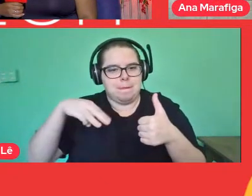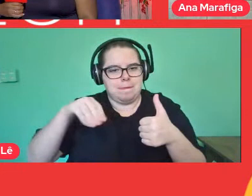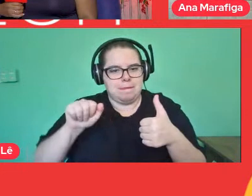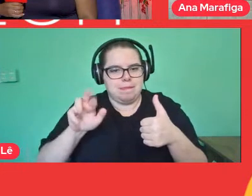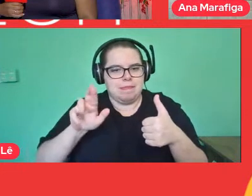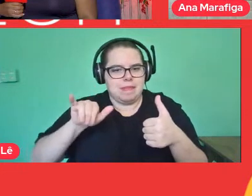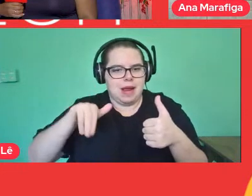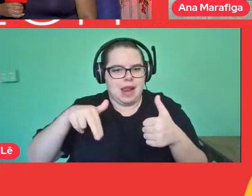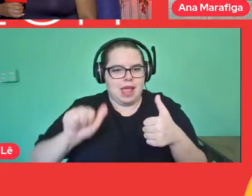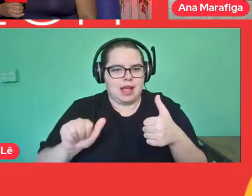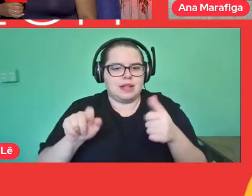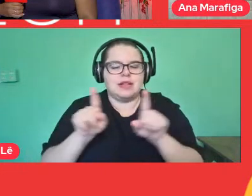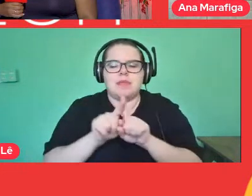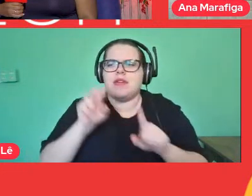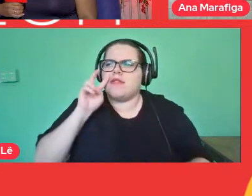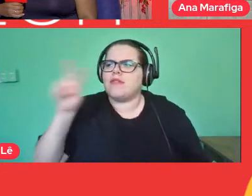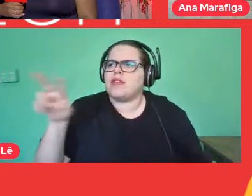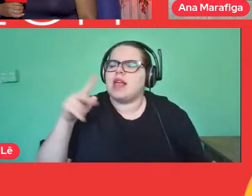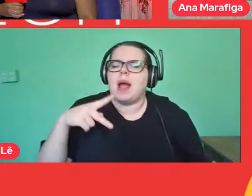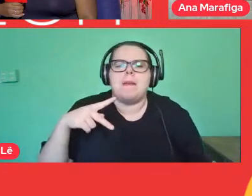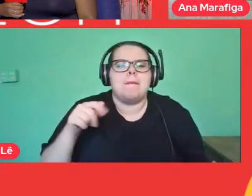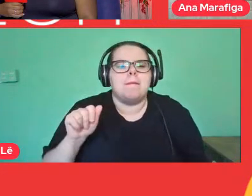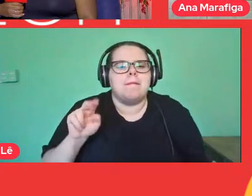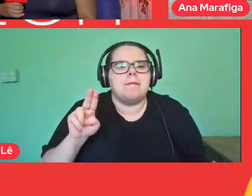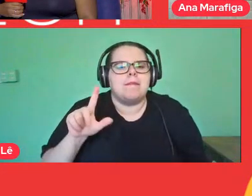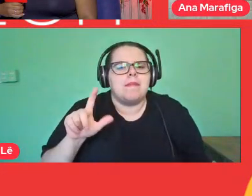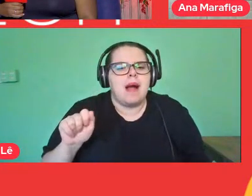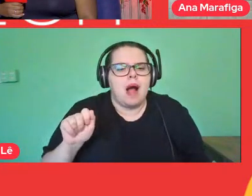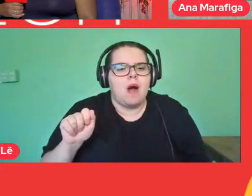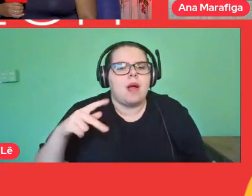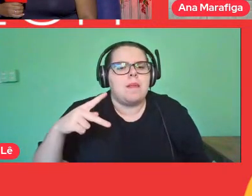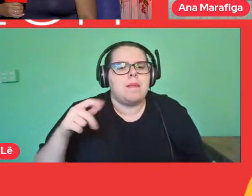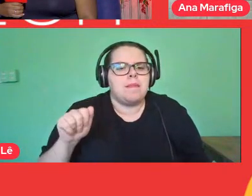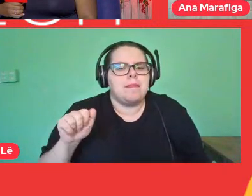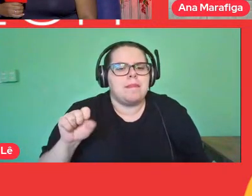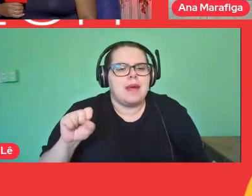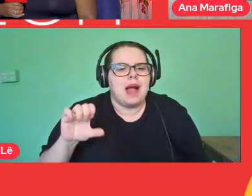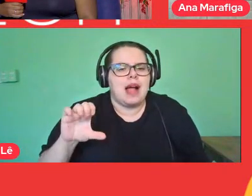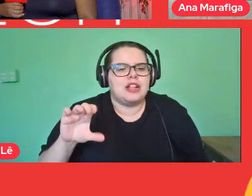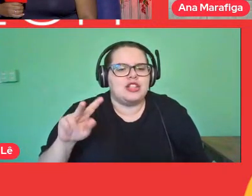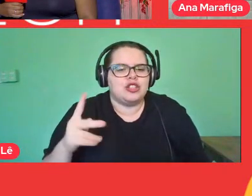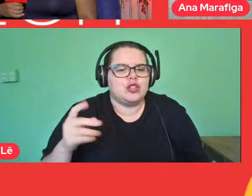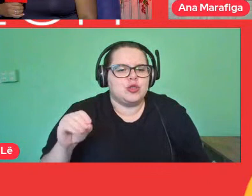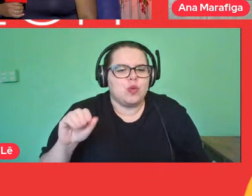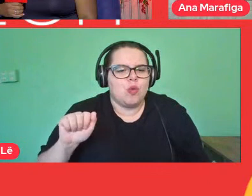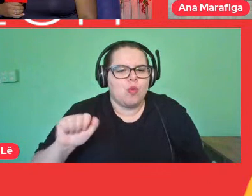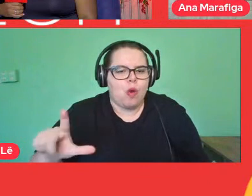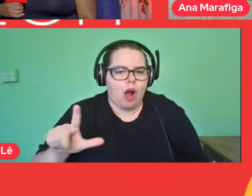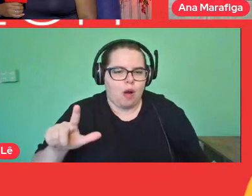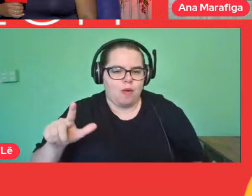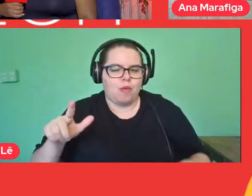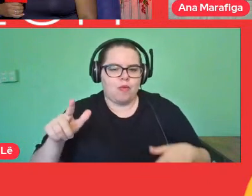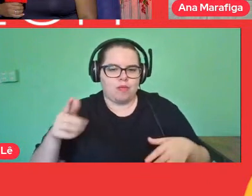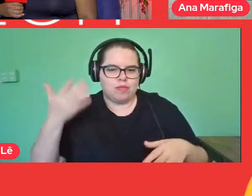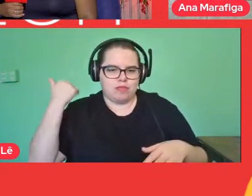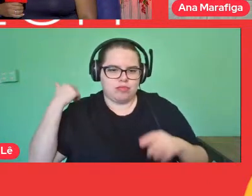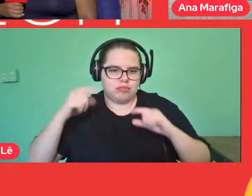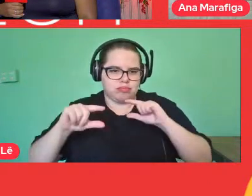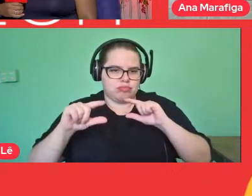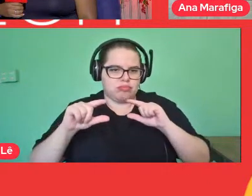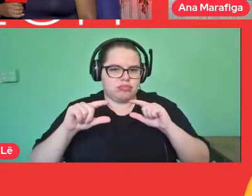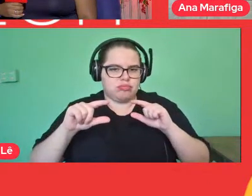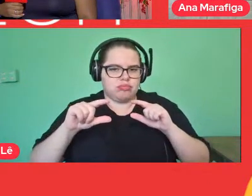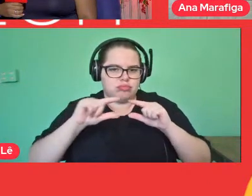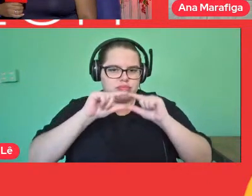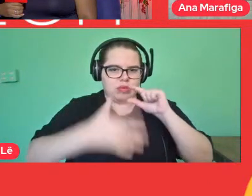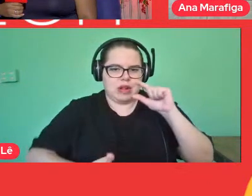a Paula Pascoal, que hoje está no Google, enfim, ela trabalhava no PayPal, hoje ela é General Manager do Google, e ela,